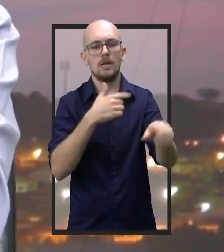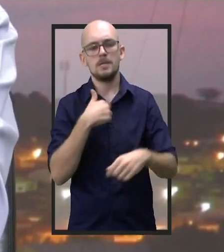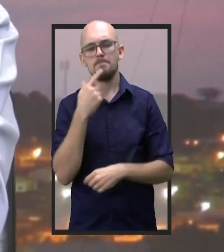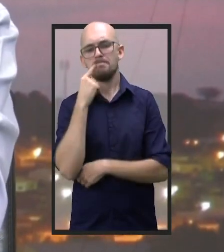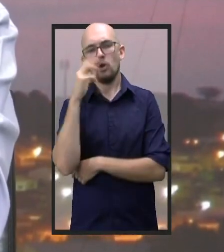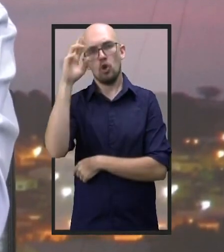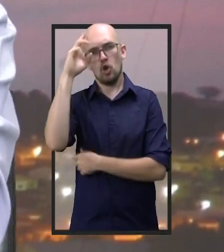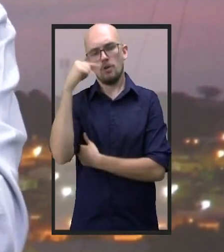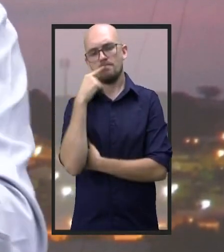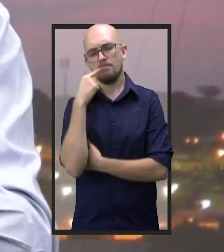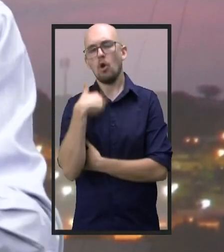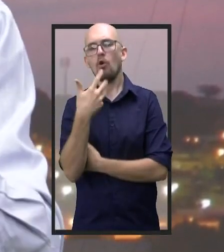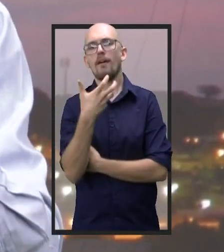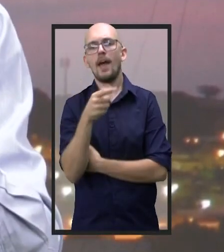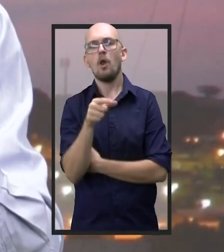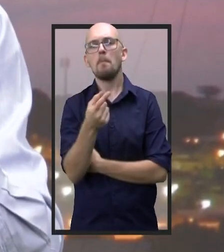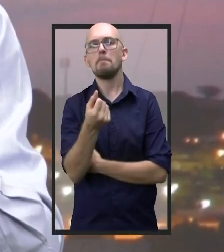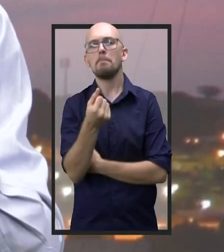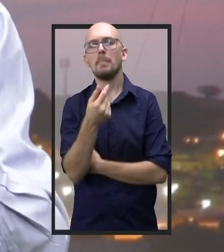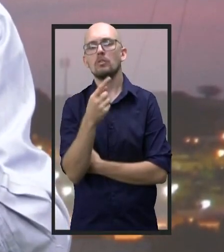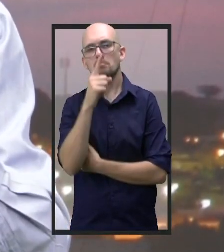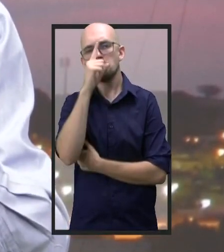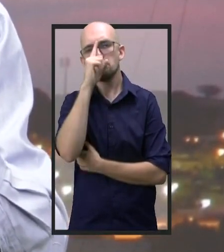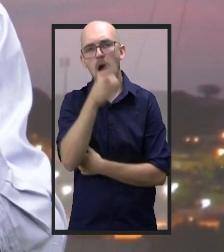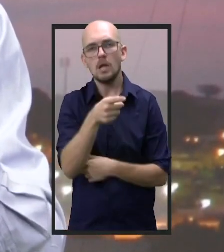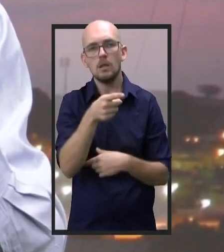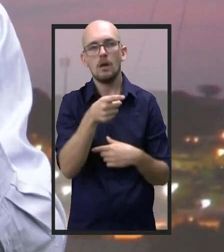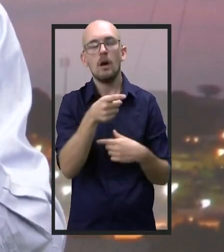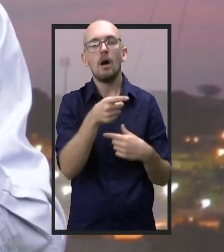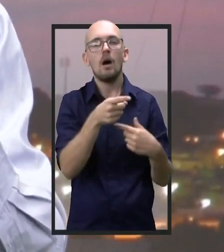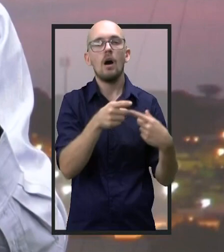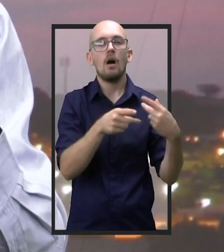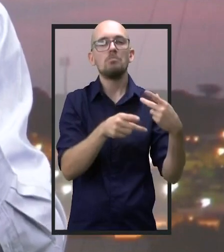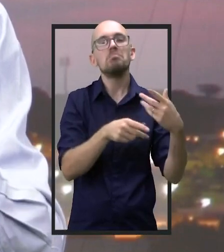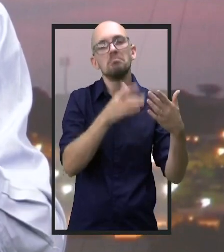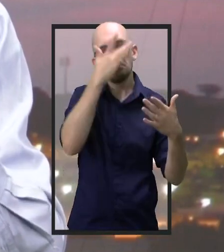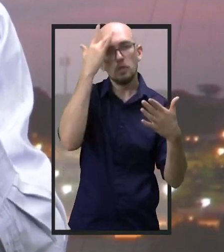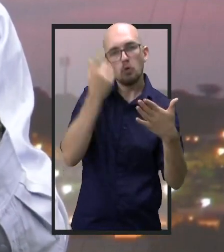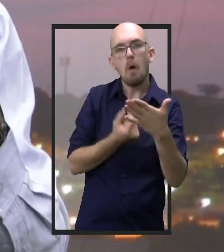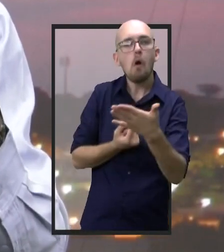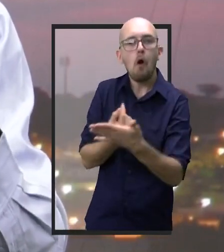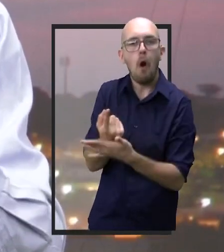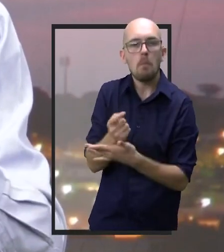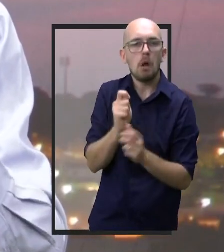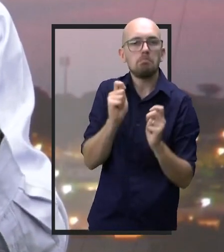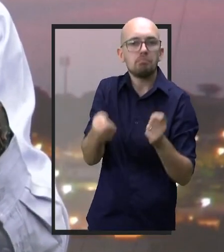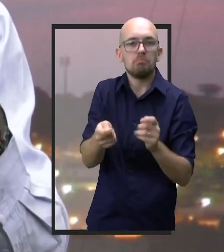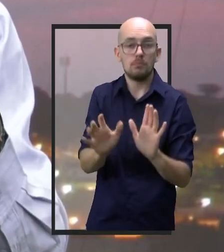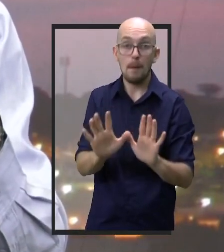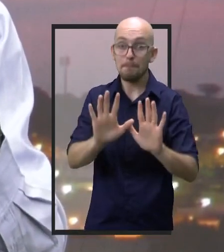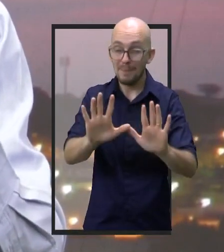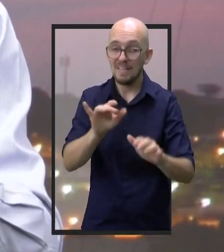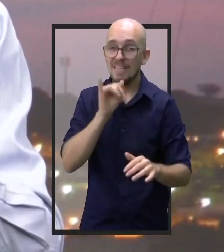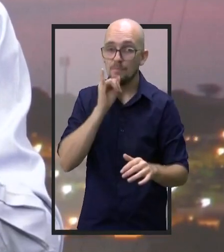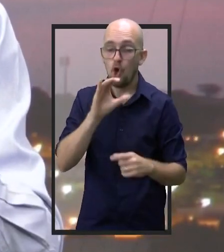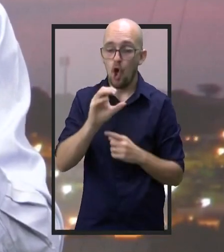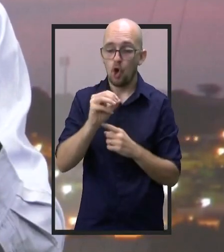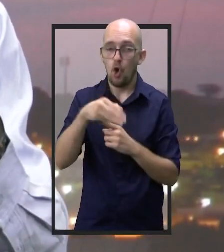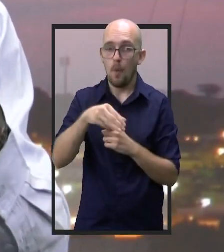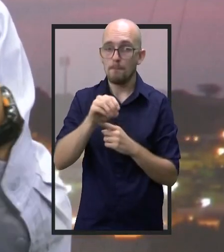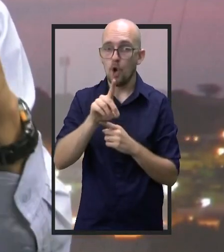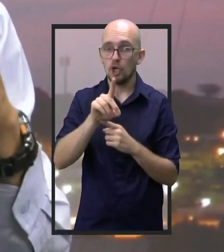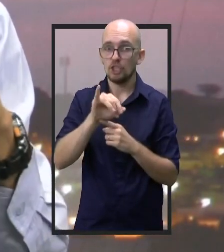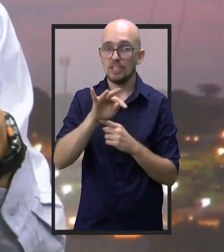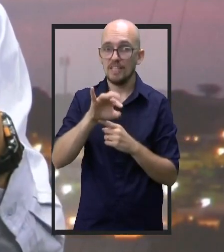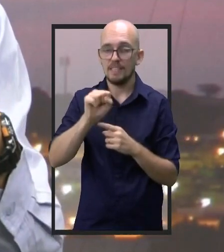mercado assimilar esse negócio. Não. Açúcar, soja, commodities, petróleo, metais,